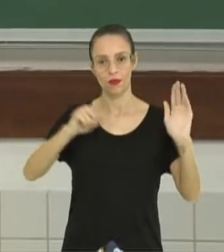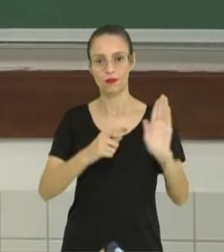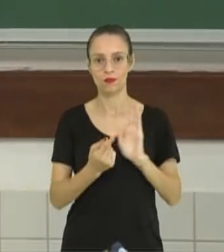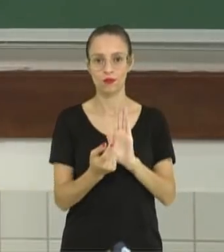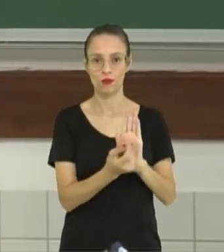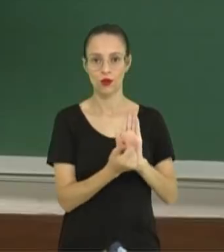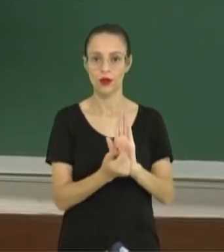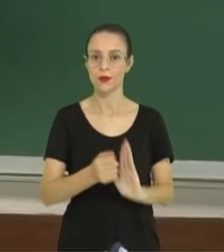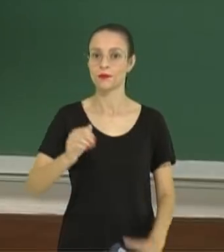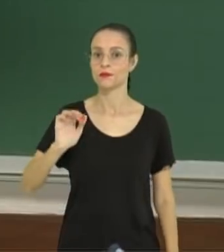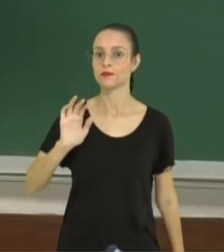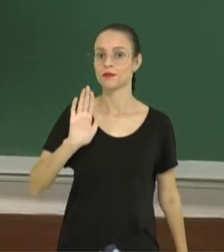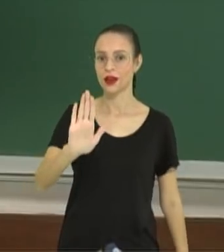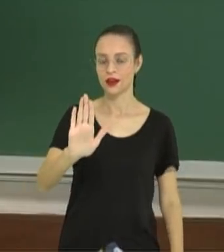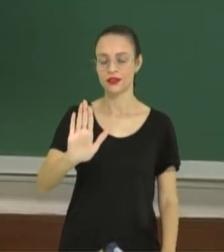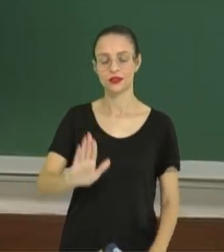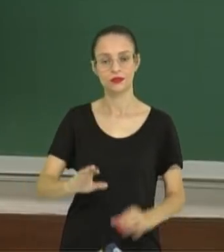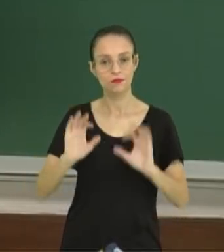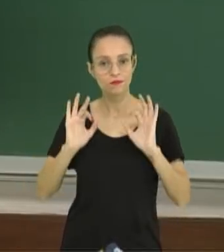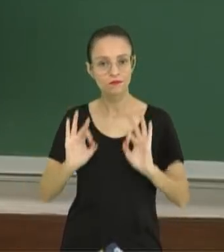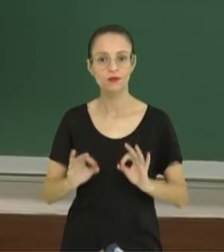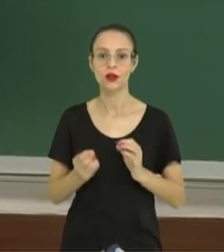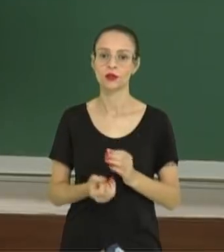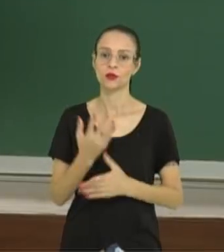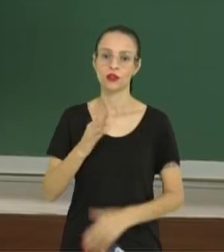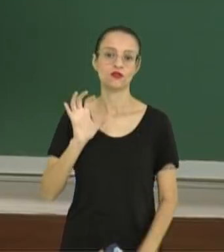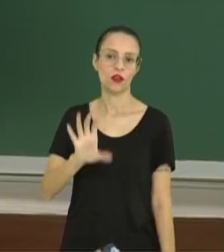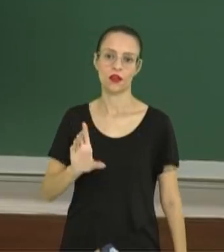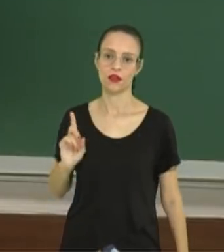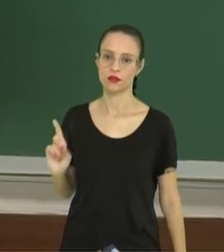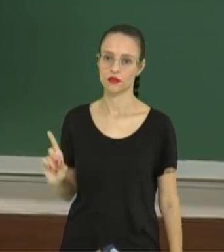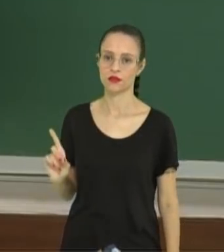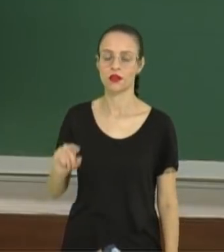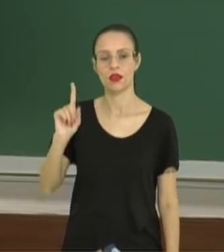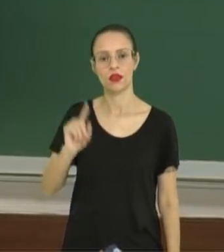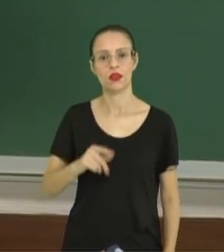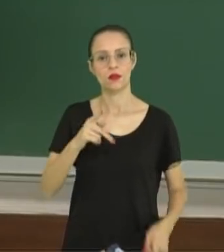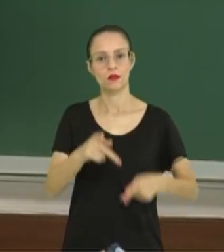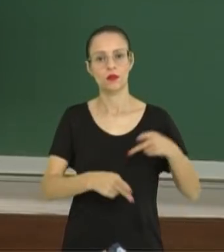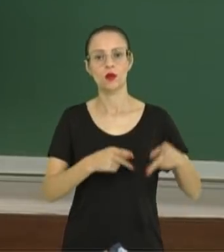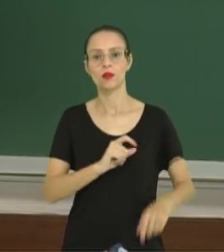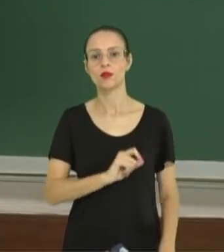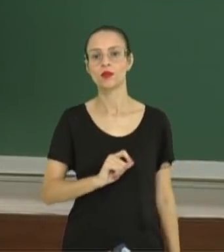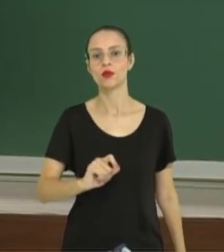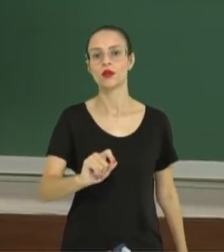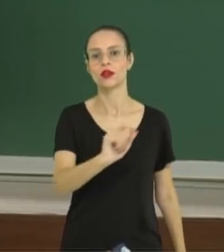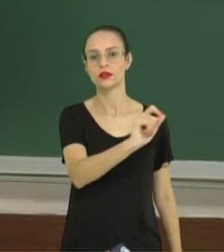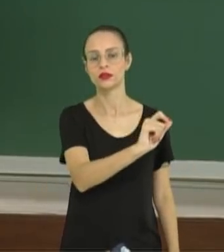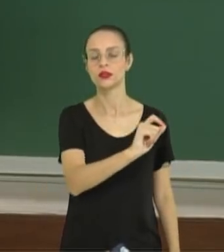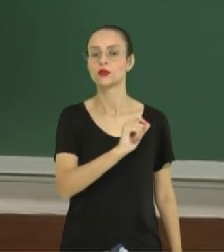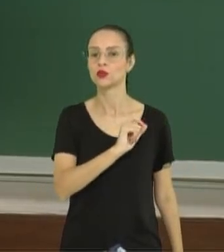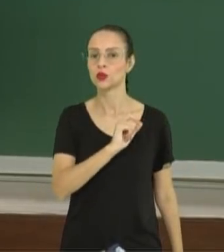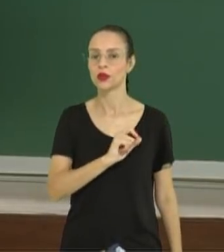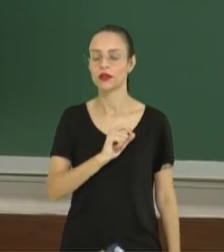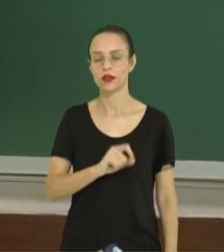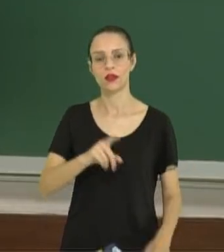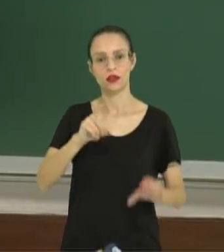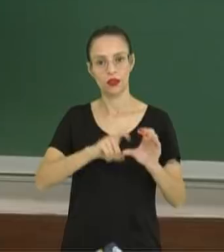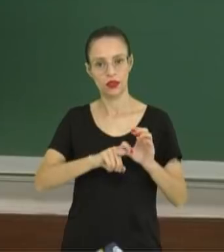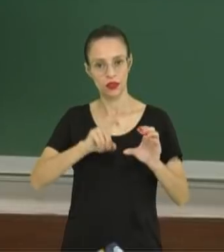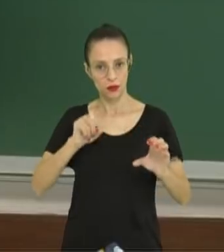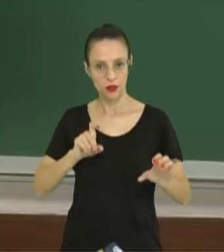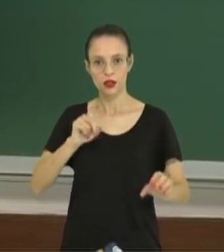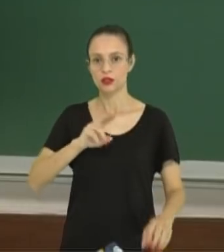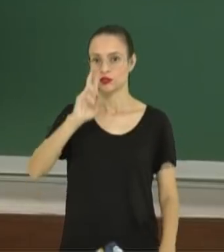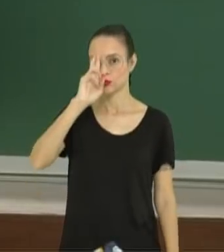burguesia. Mas a origem mesmo é essa aqui, né? São essa população que fica independente dos